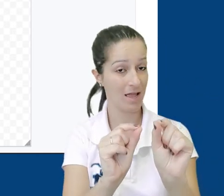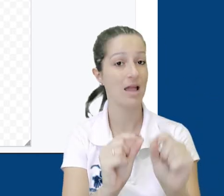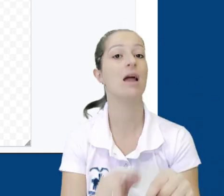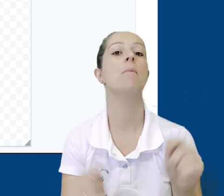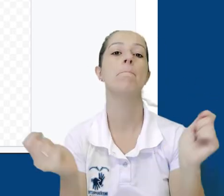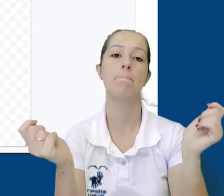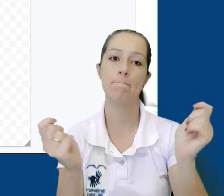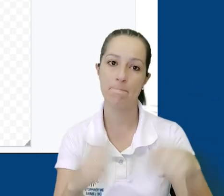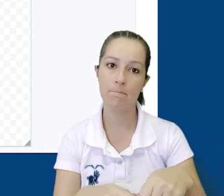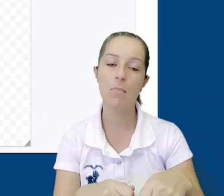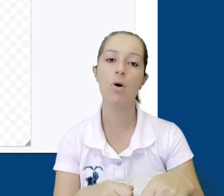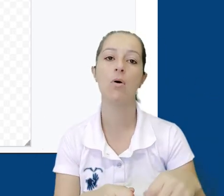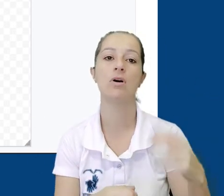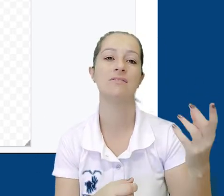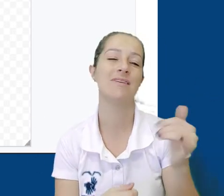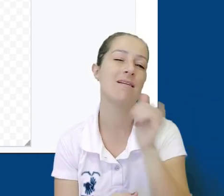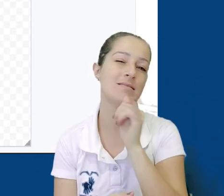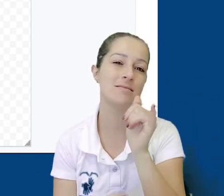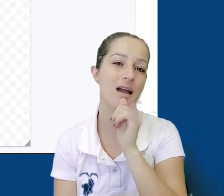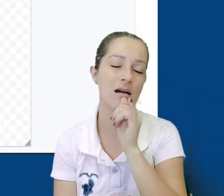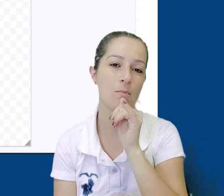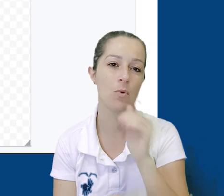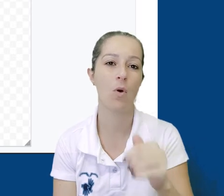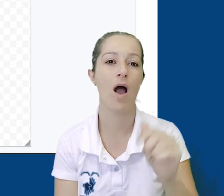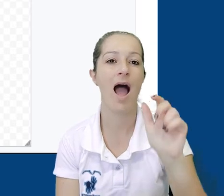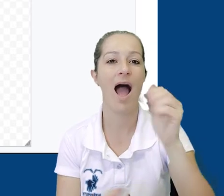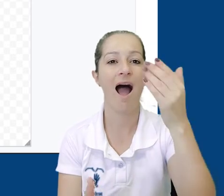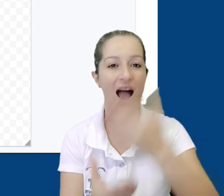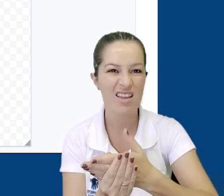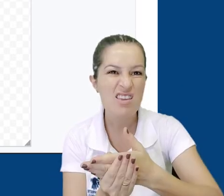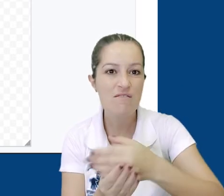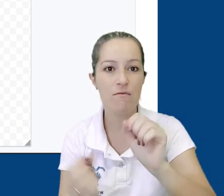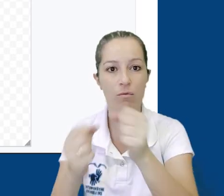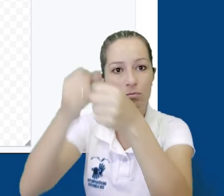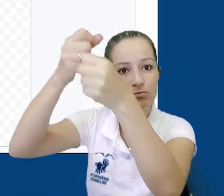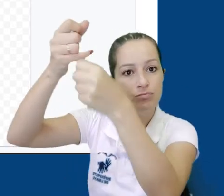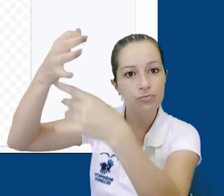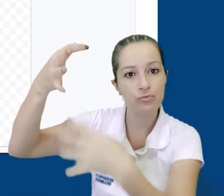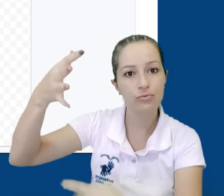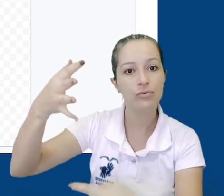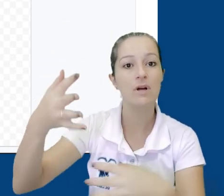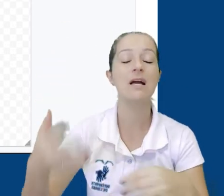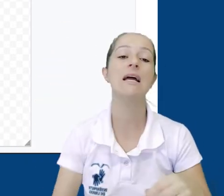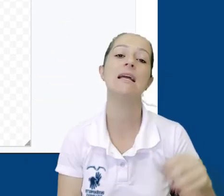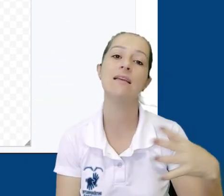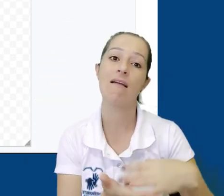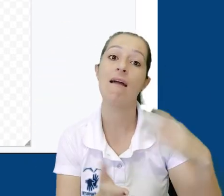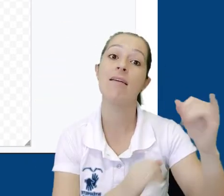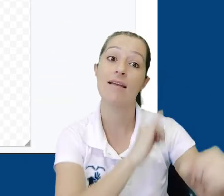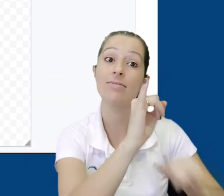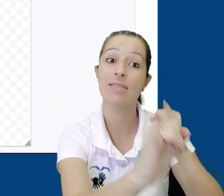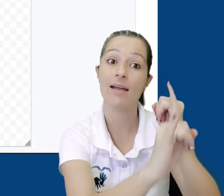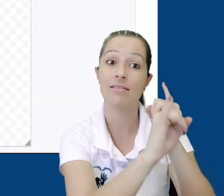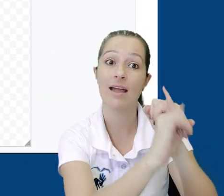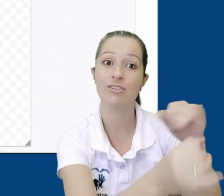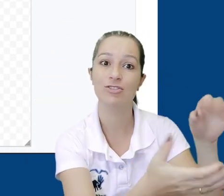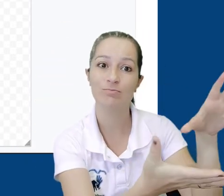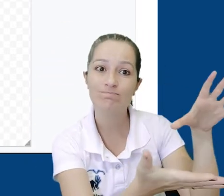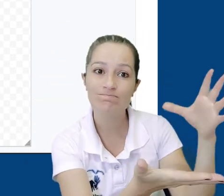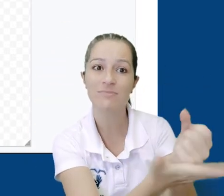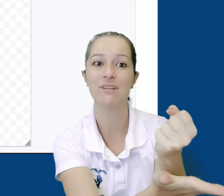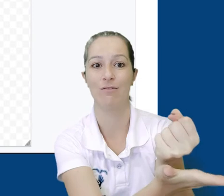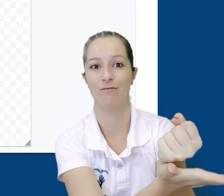importante nós podemos baixar a tela de pintura quando clicamos em arquivo nós temos a opção fazer download